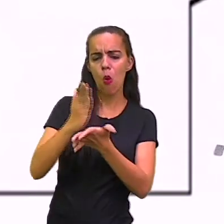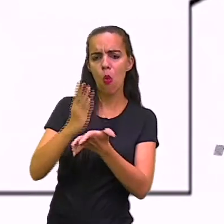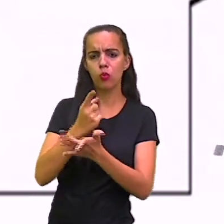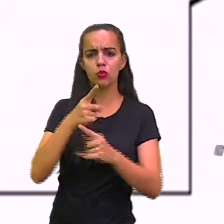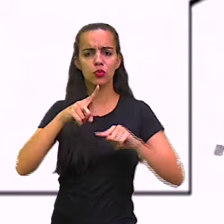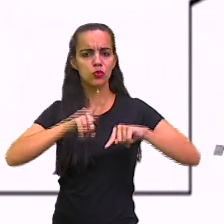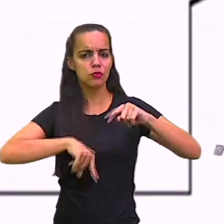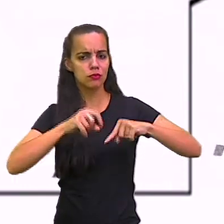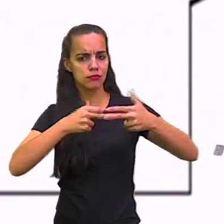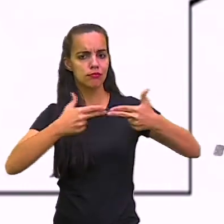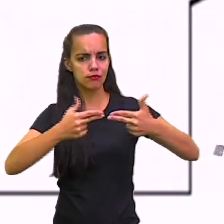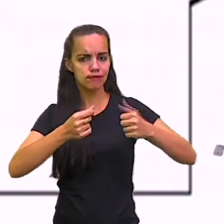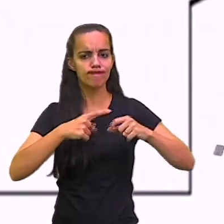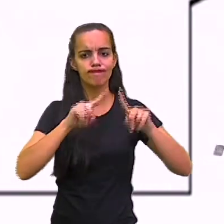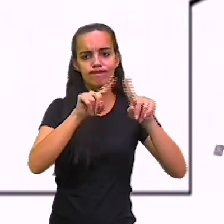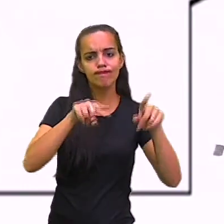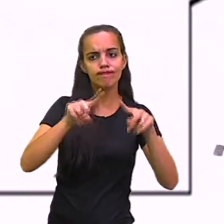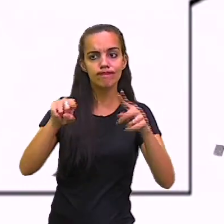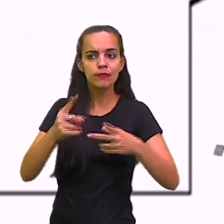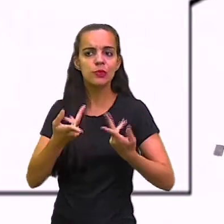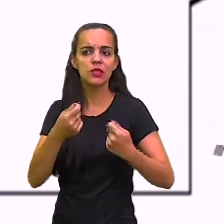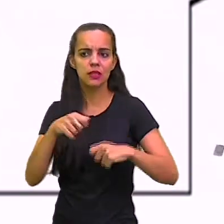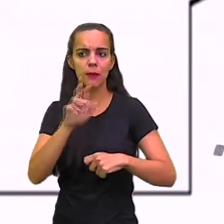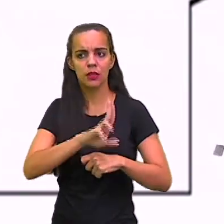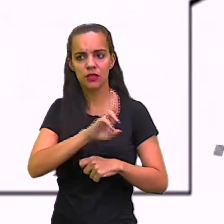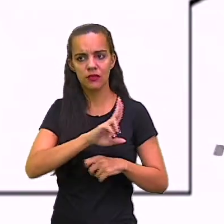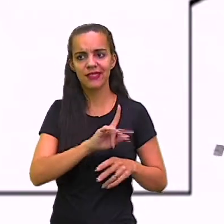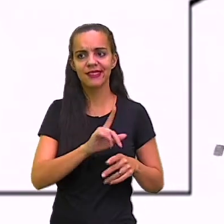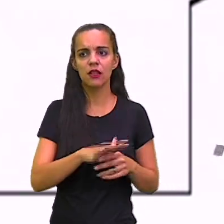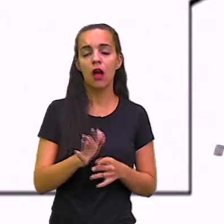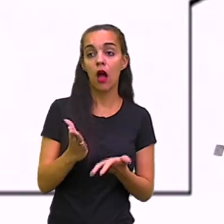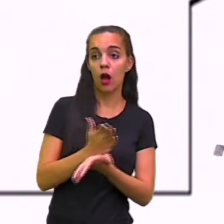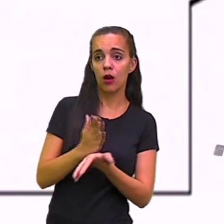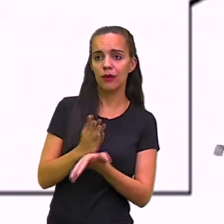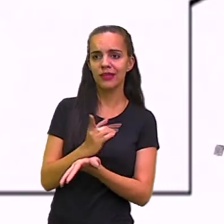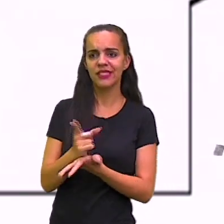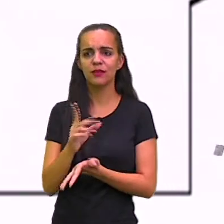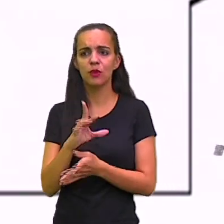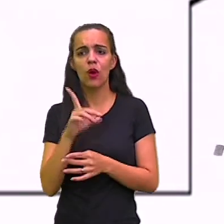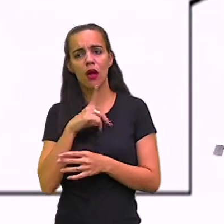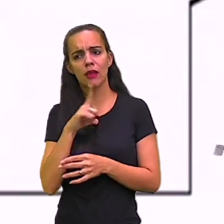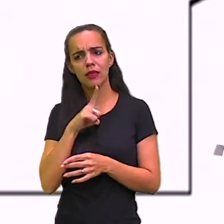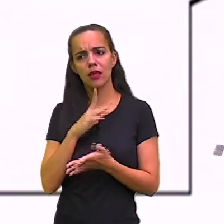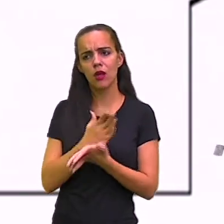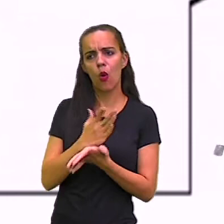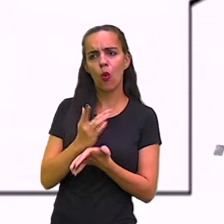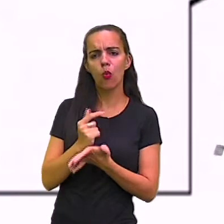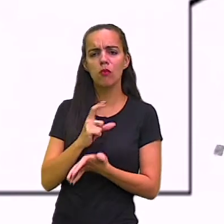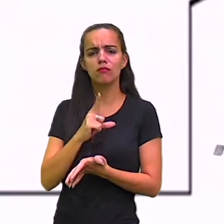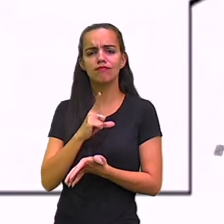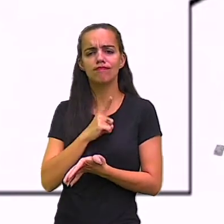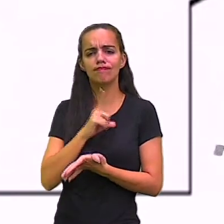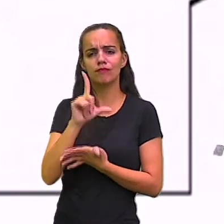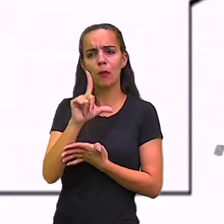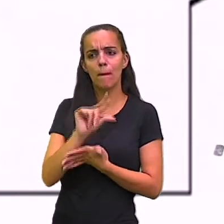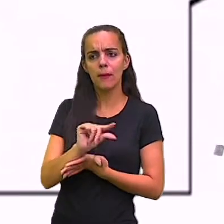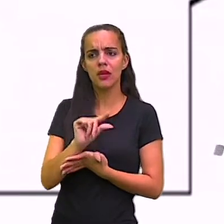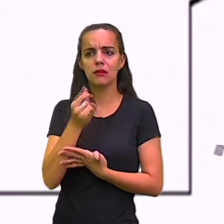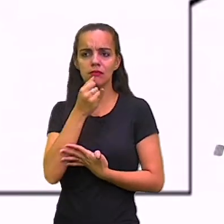sensíveis aumentar a tensão elétrica de alguma entrada ou até mesmo abaixá-la